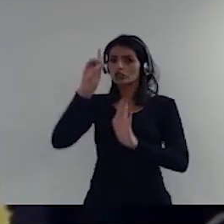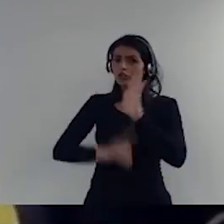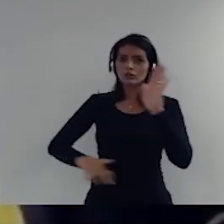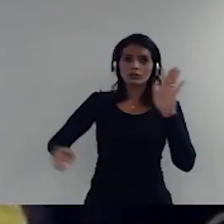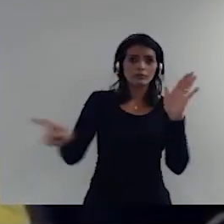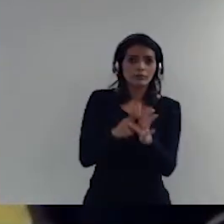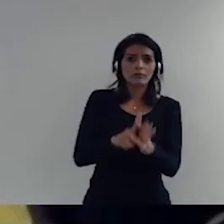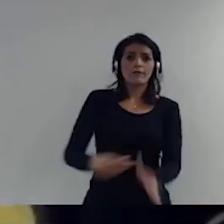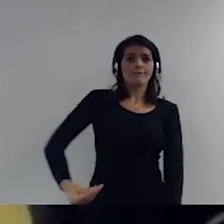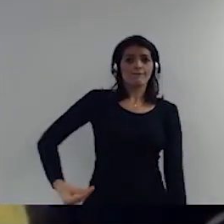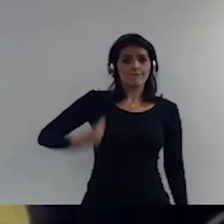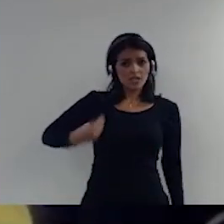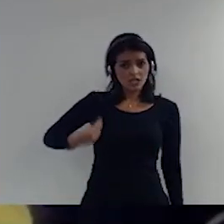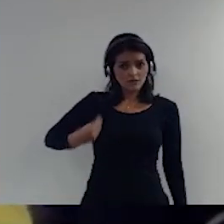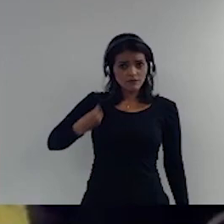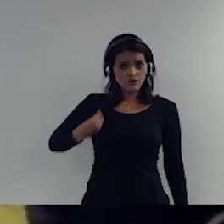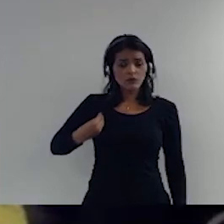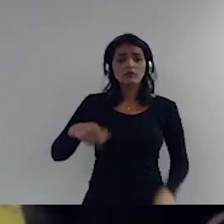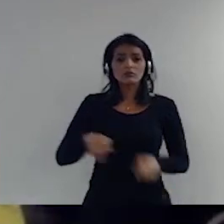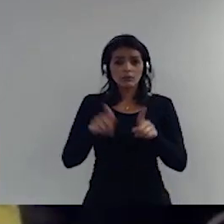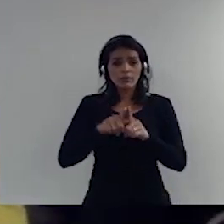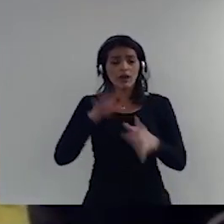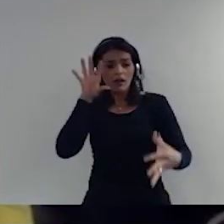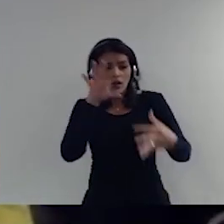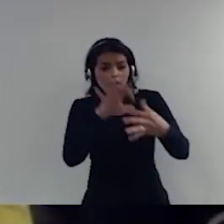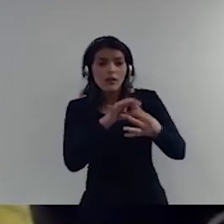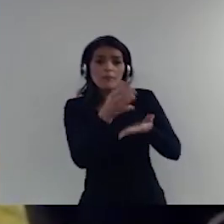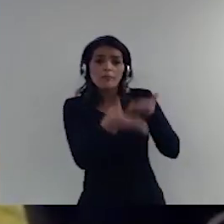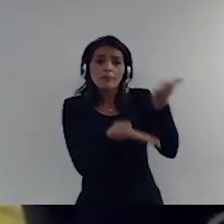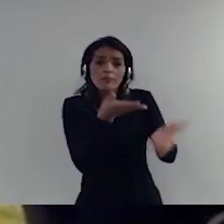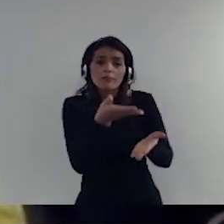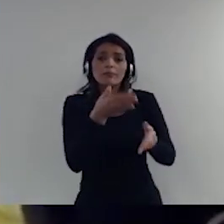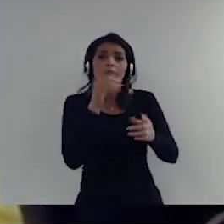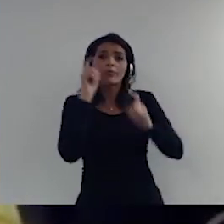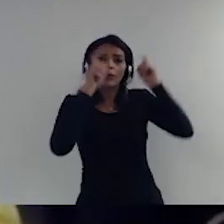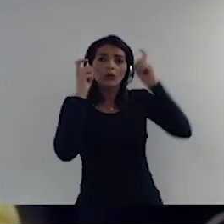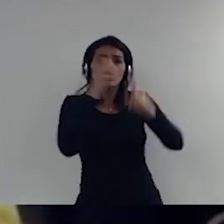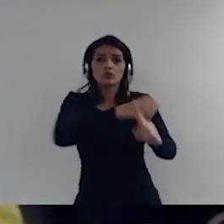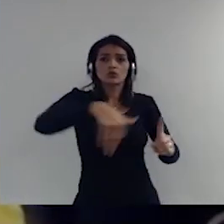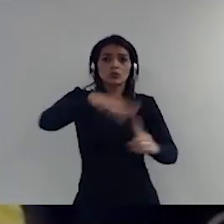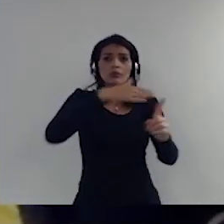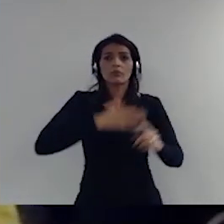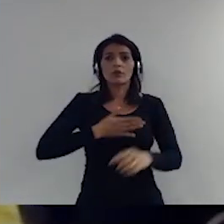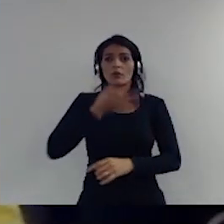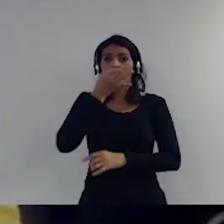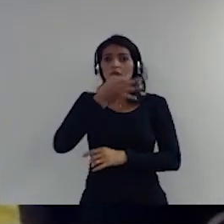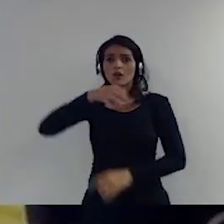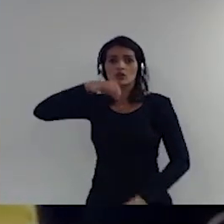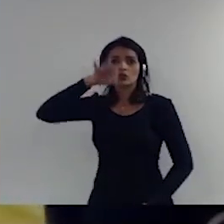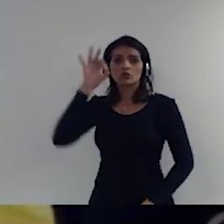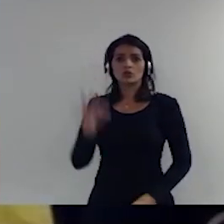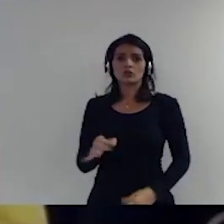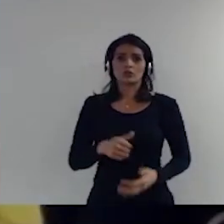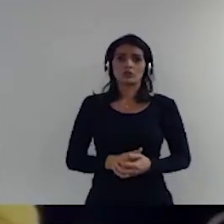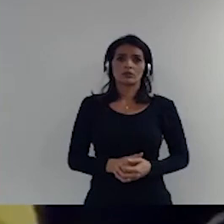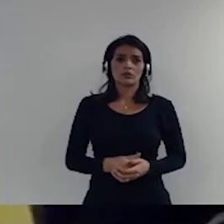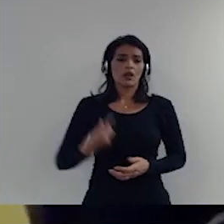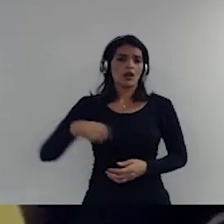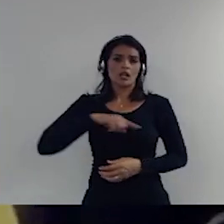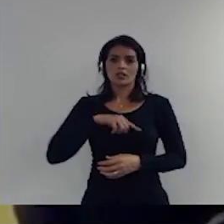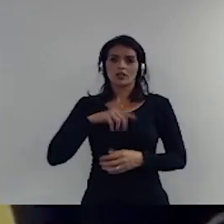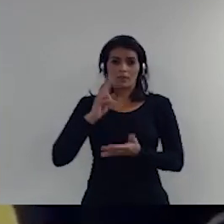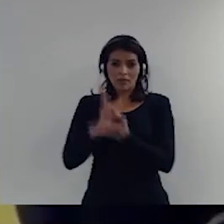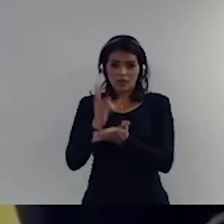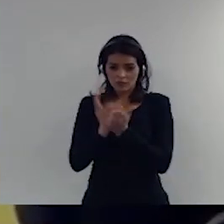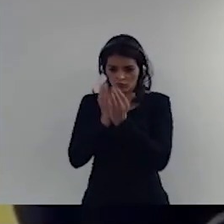direito aplicado e o direito com viés social, porque isso, na minha opinião, é fazer justiça. E acho que não estamos todos no mesmo barco,